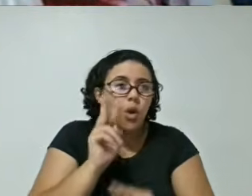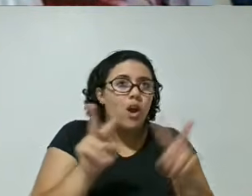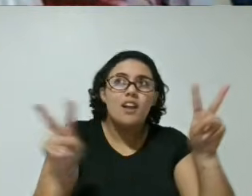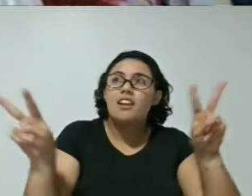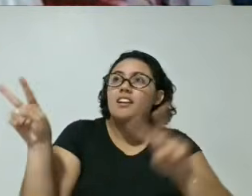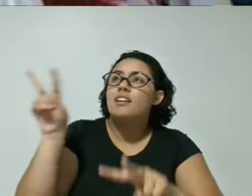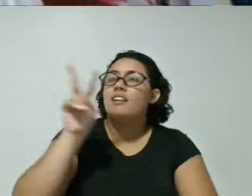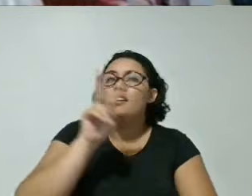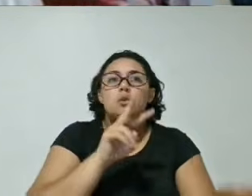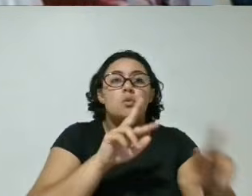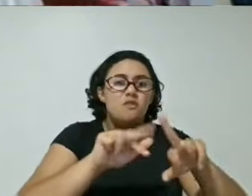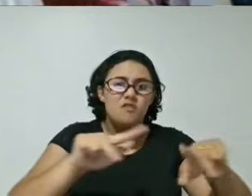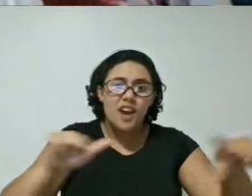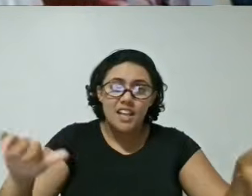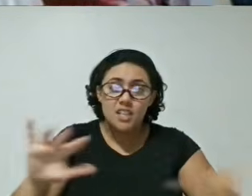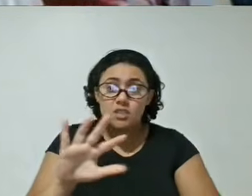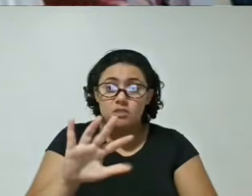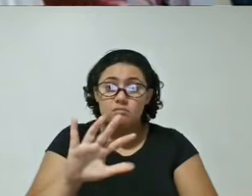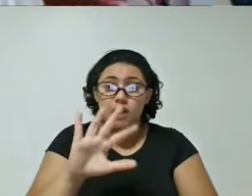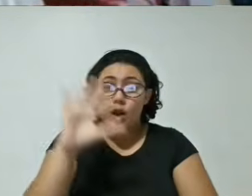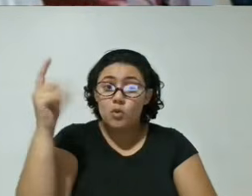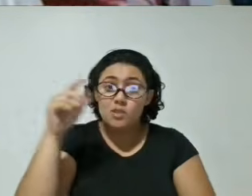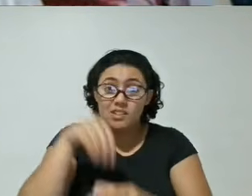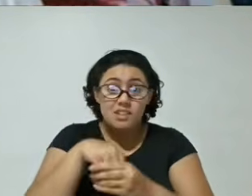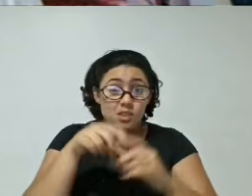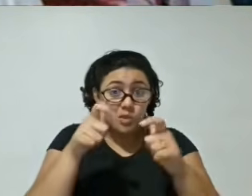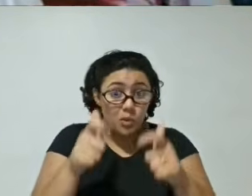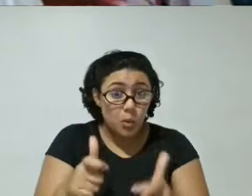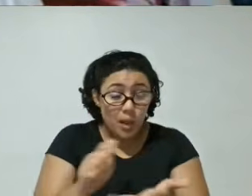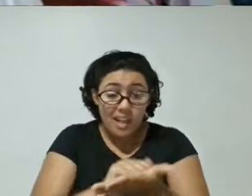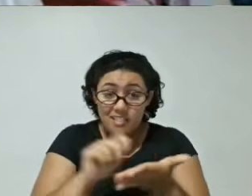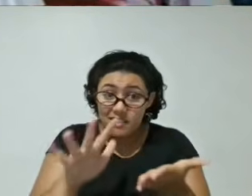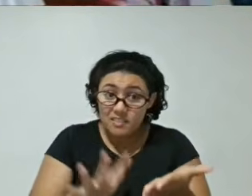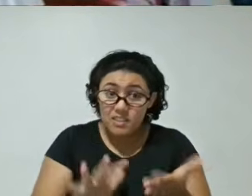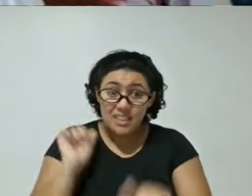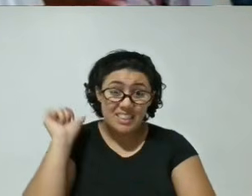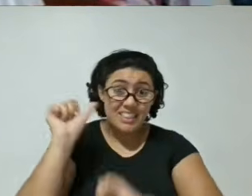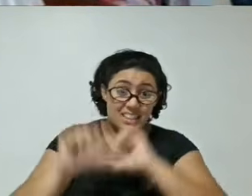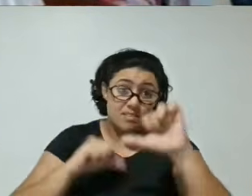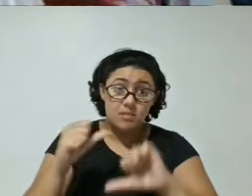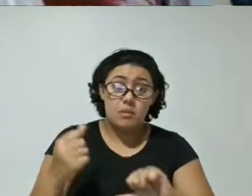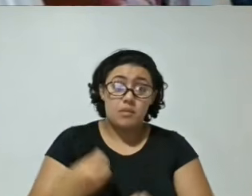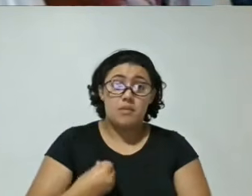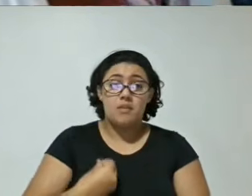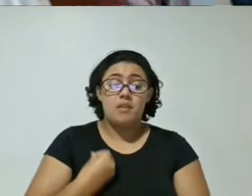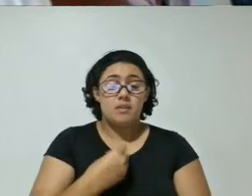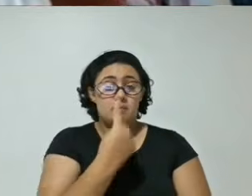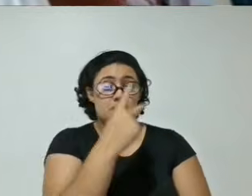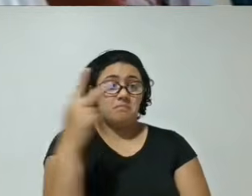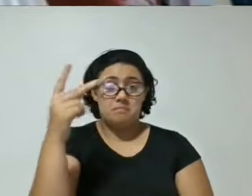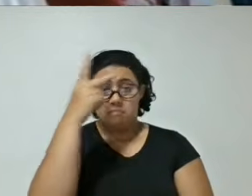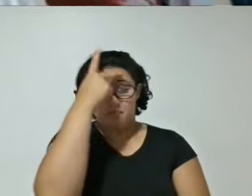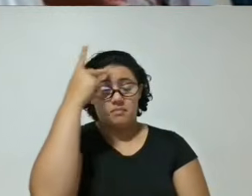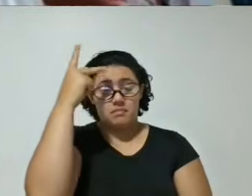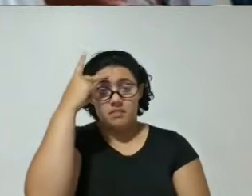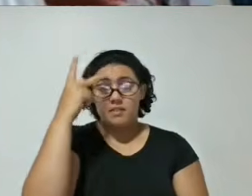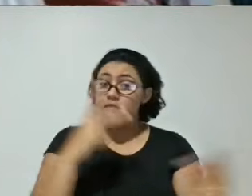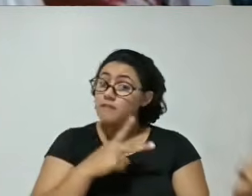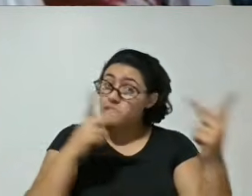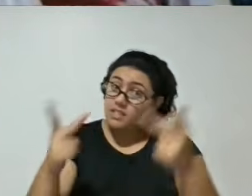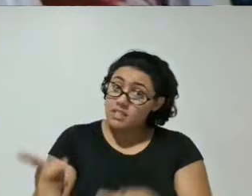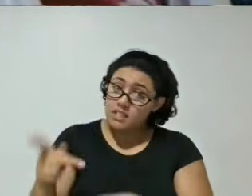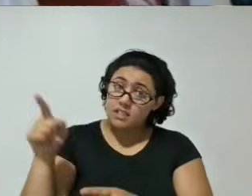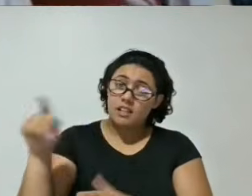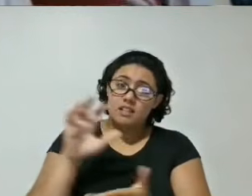que acontecem naquele lugar, né? E do tanto que aquilo transforma a vida das pessoas, né? Visitem o São Bernardo, entendam a história